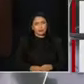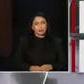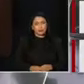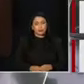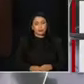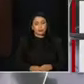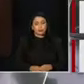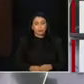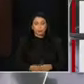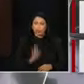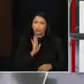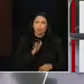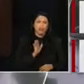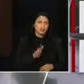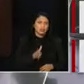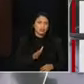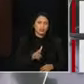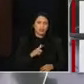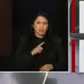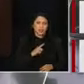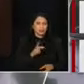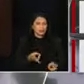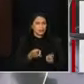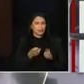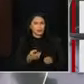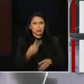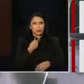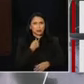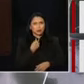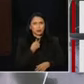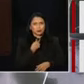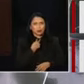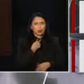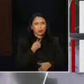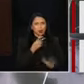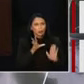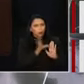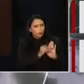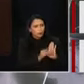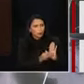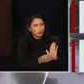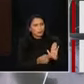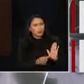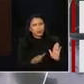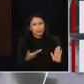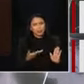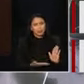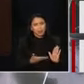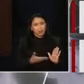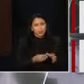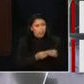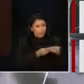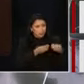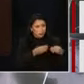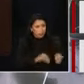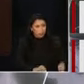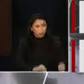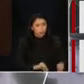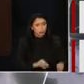portanto, desde já se concebe que não é possível o cúmulo material. Esse dano é absorvido pelo